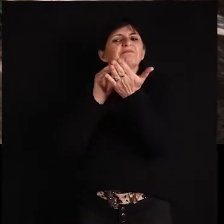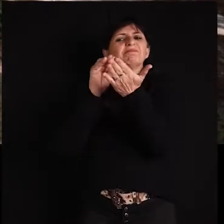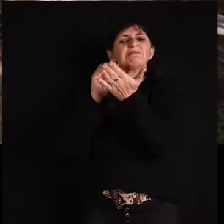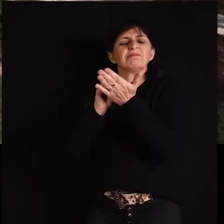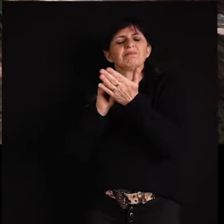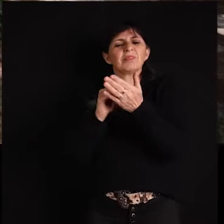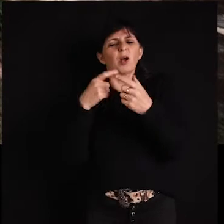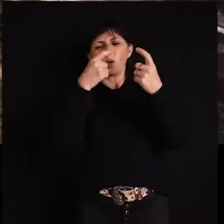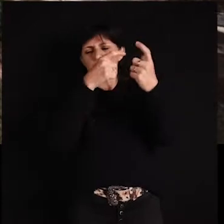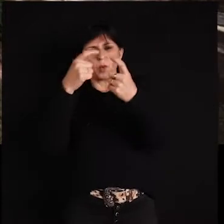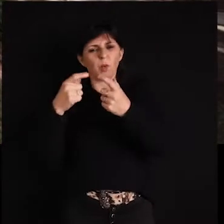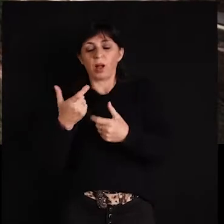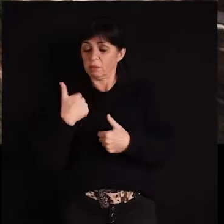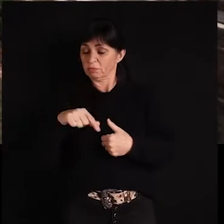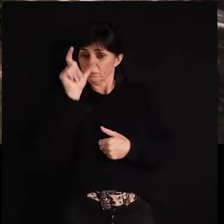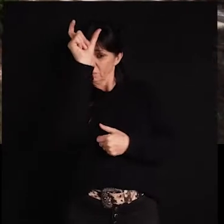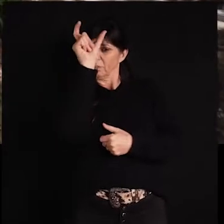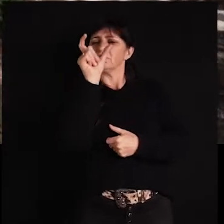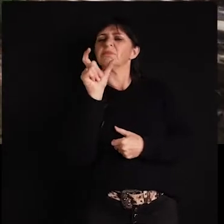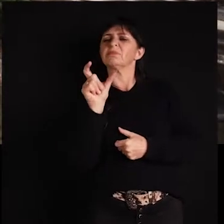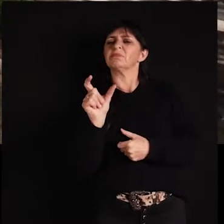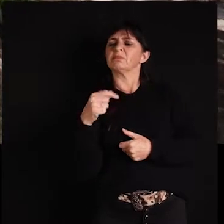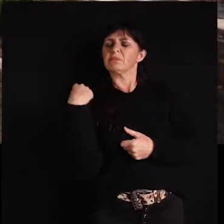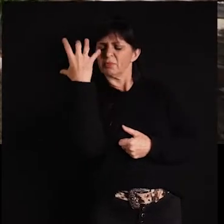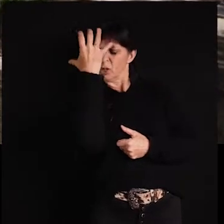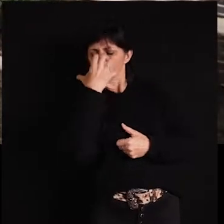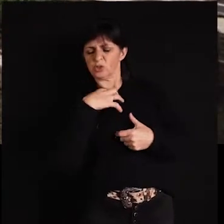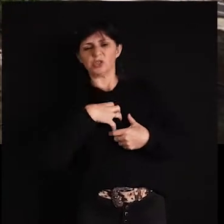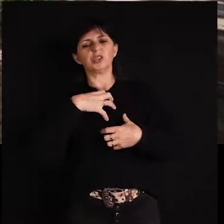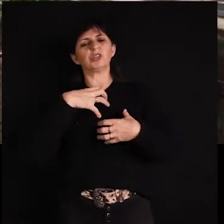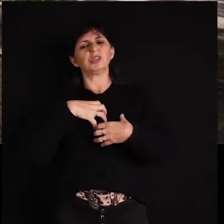São partes do meu retrato, capão de mato, vargem,